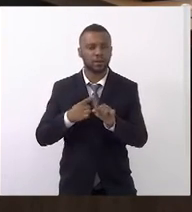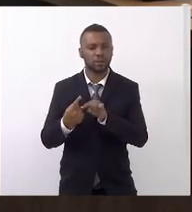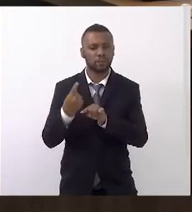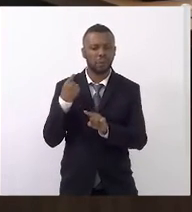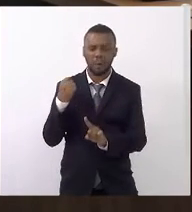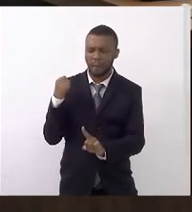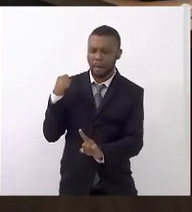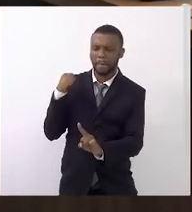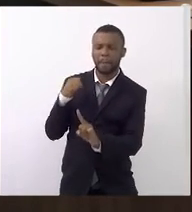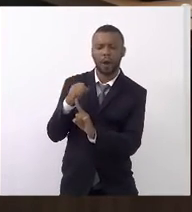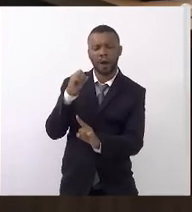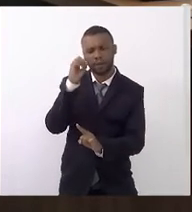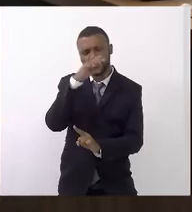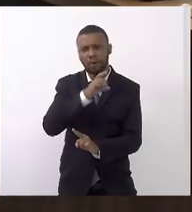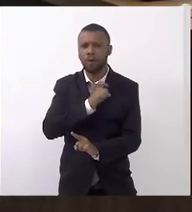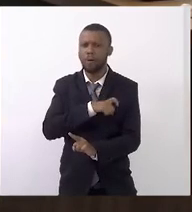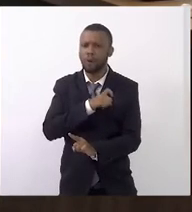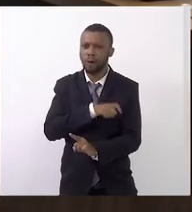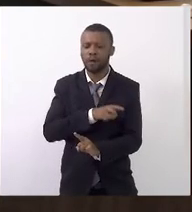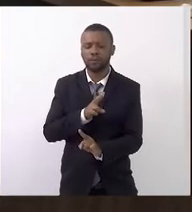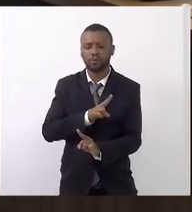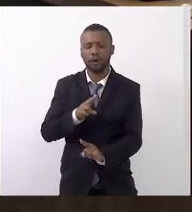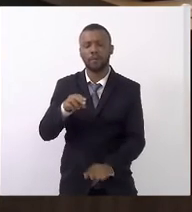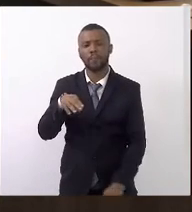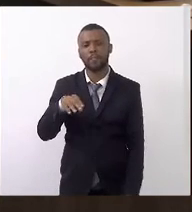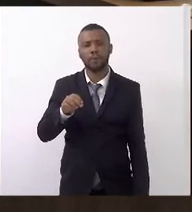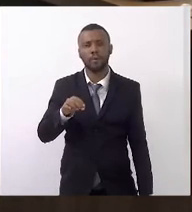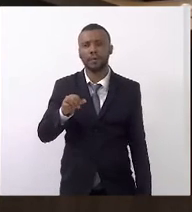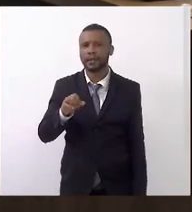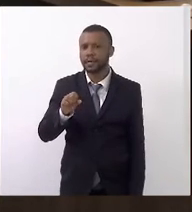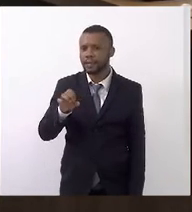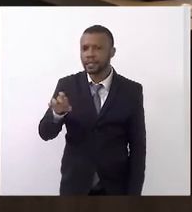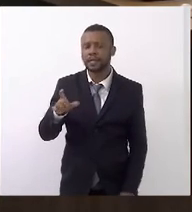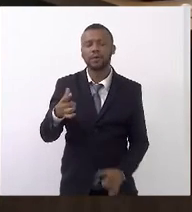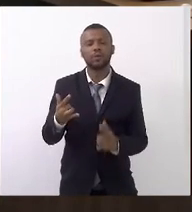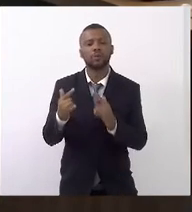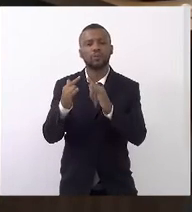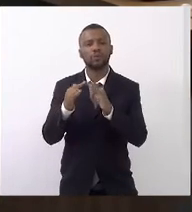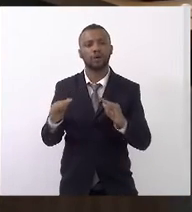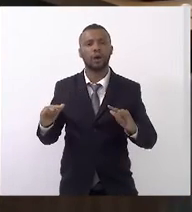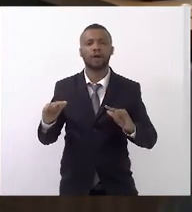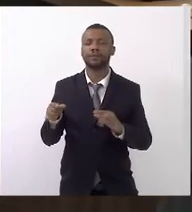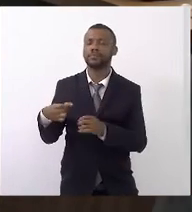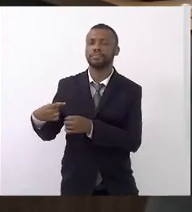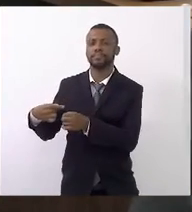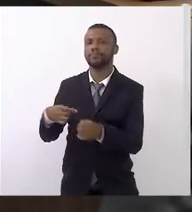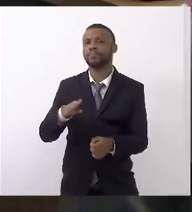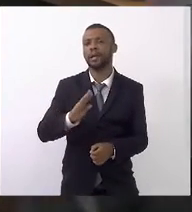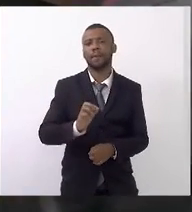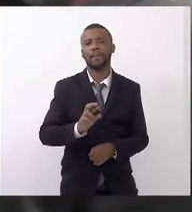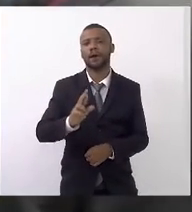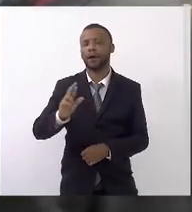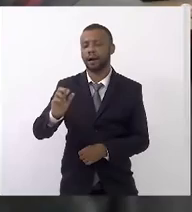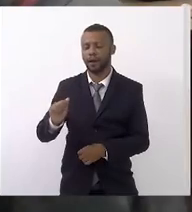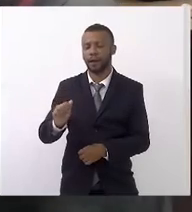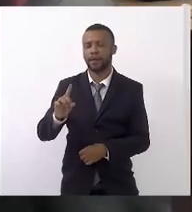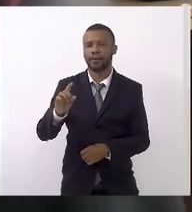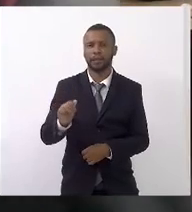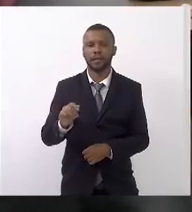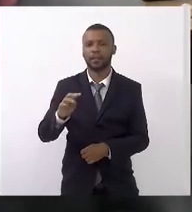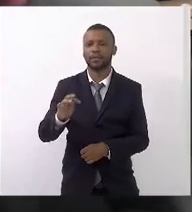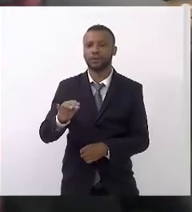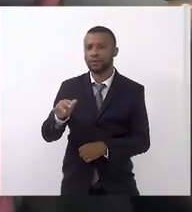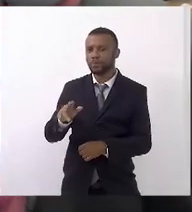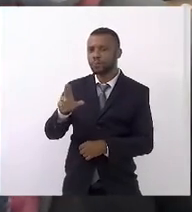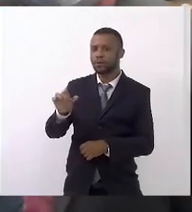assassinato brutal do Moise, num quiosque na Barra da Tijuca, a demonstração, né, da